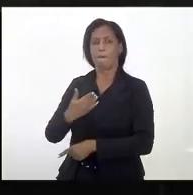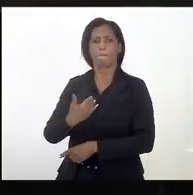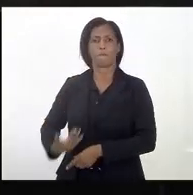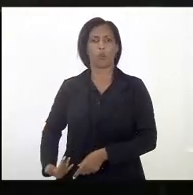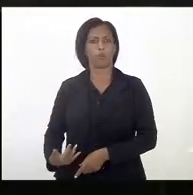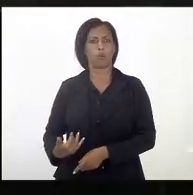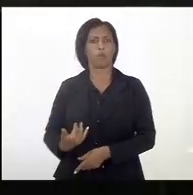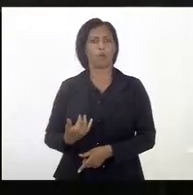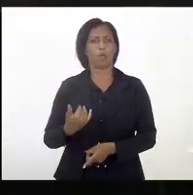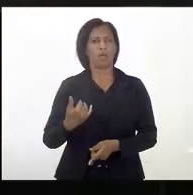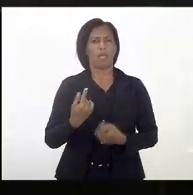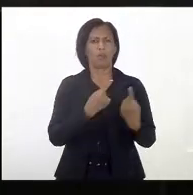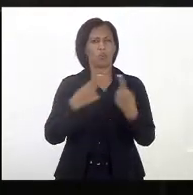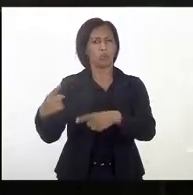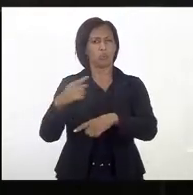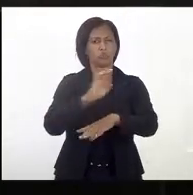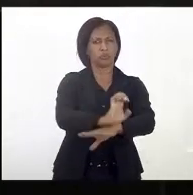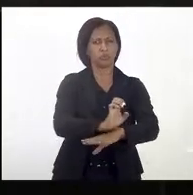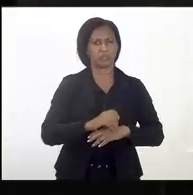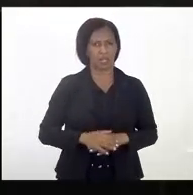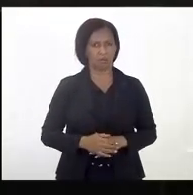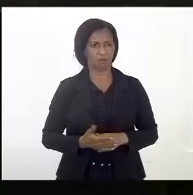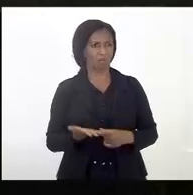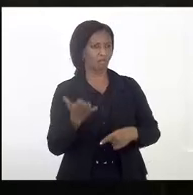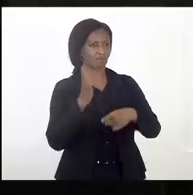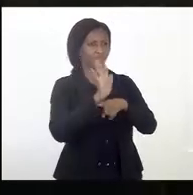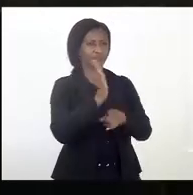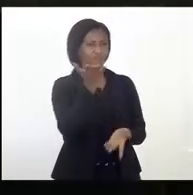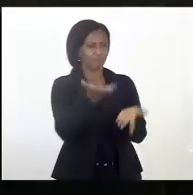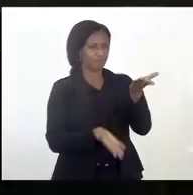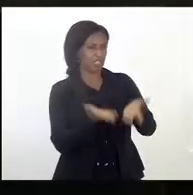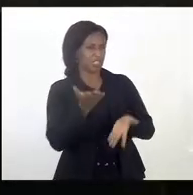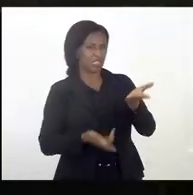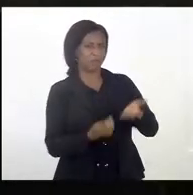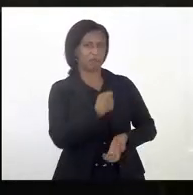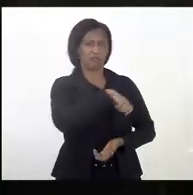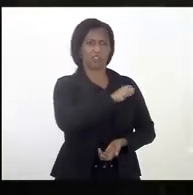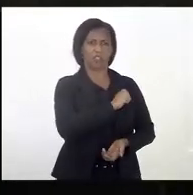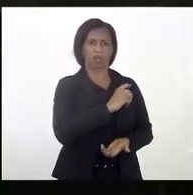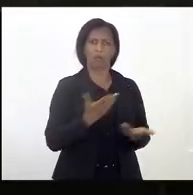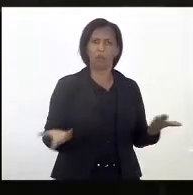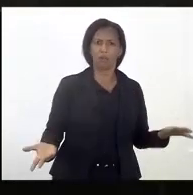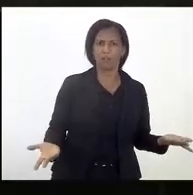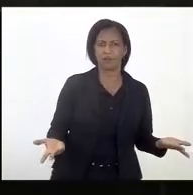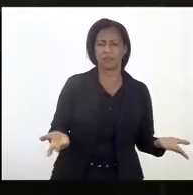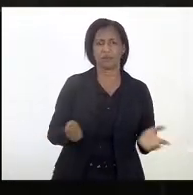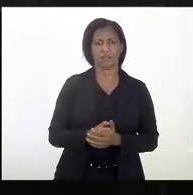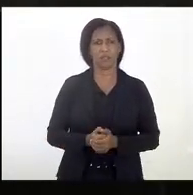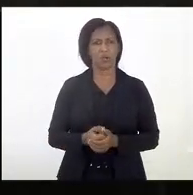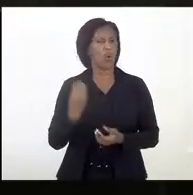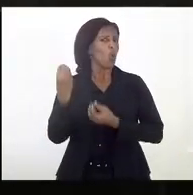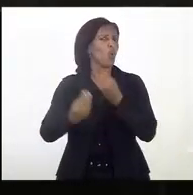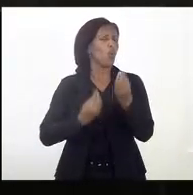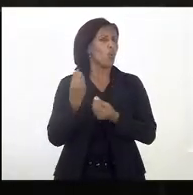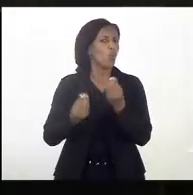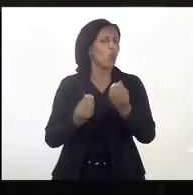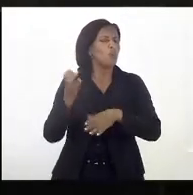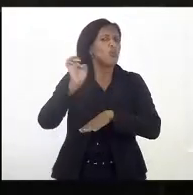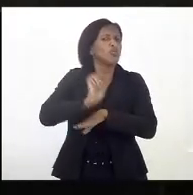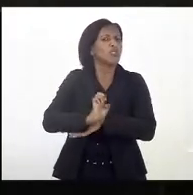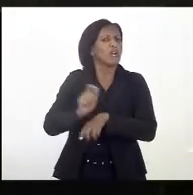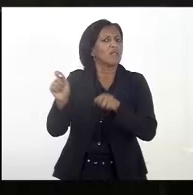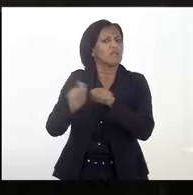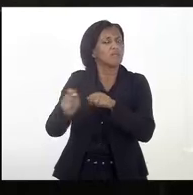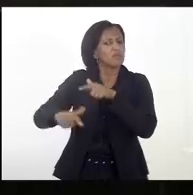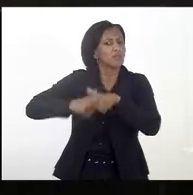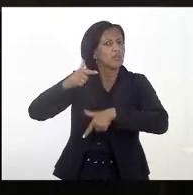estado a contribuir para o desequilíbrio fiscal hora mas como é que o estado vai cumprir o seu papel